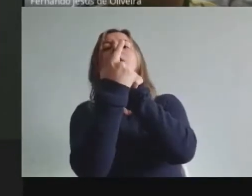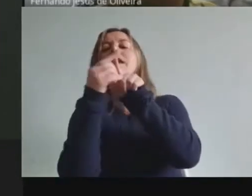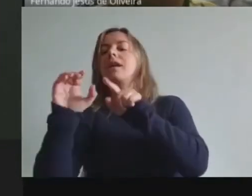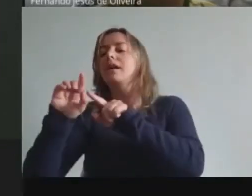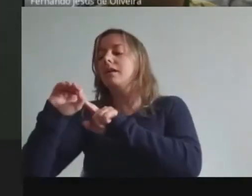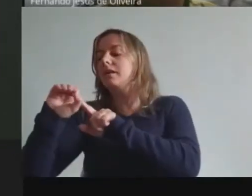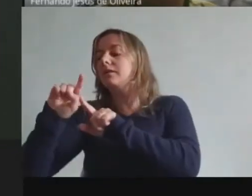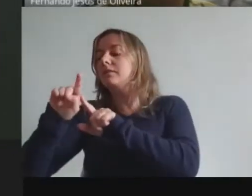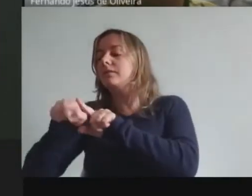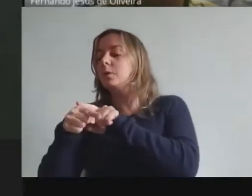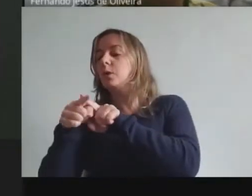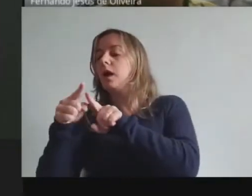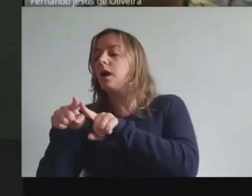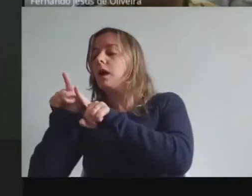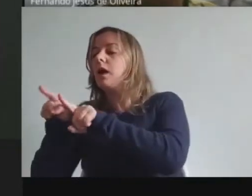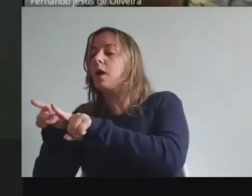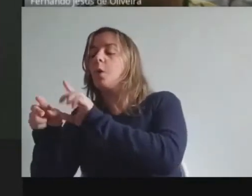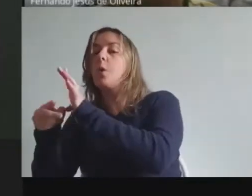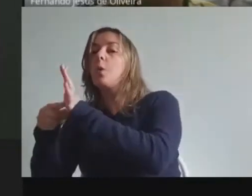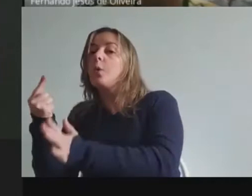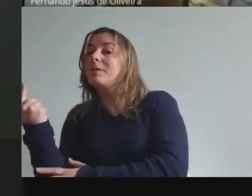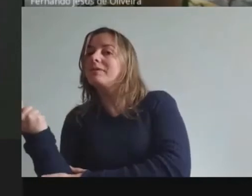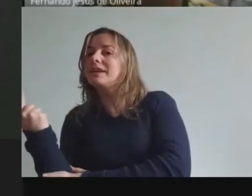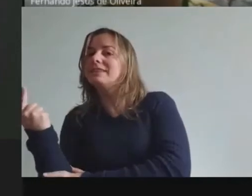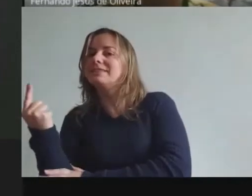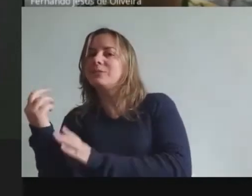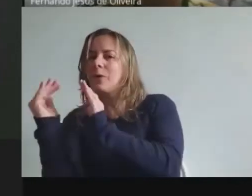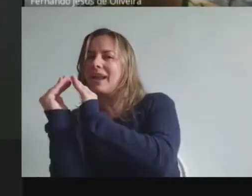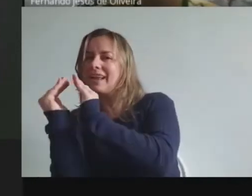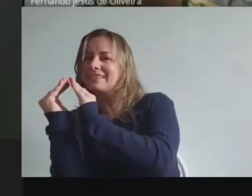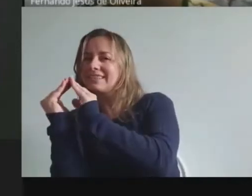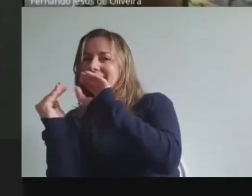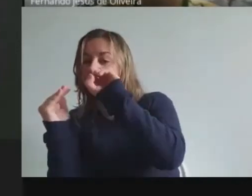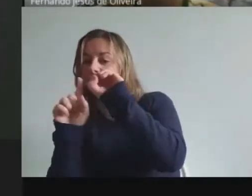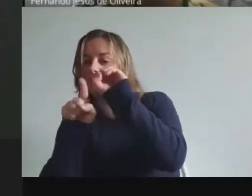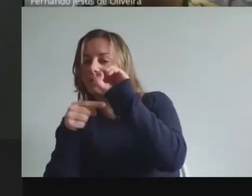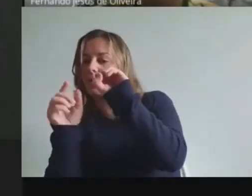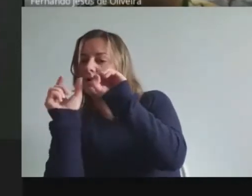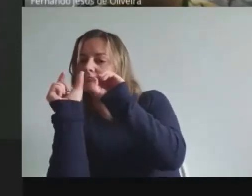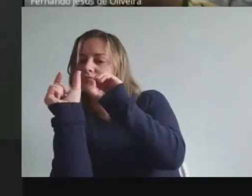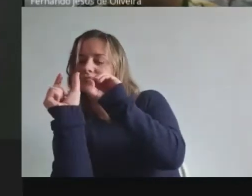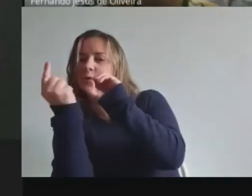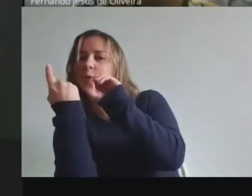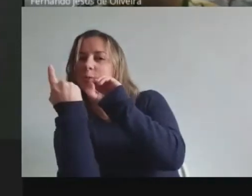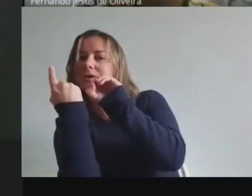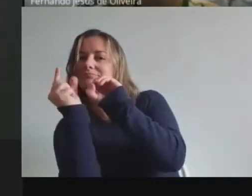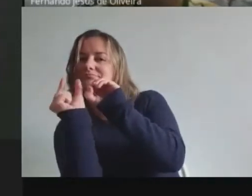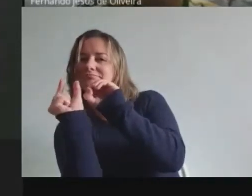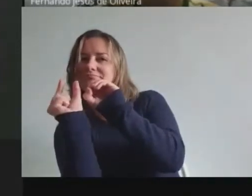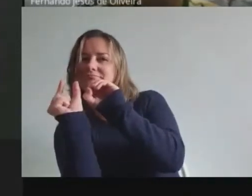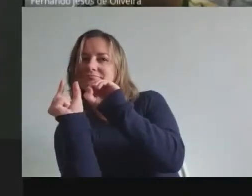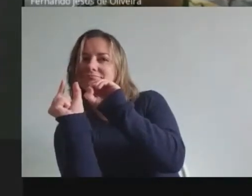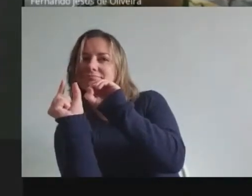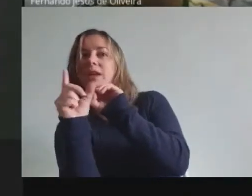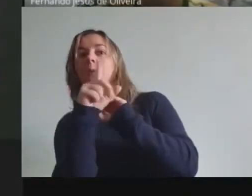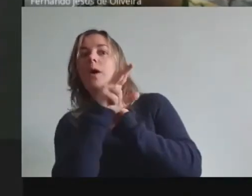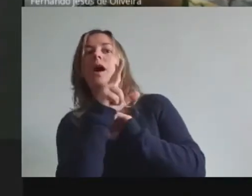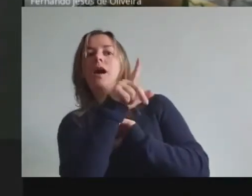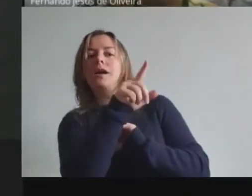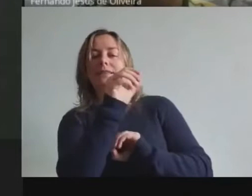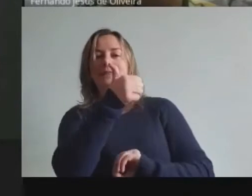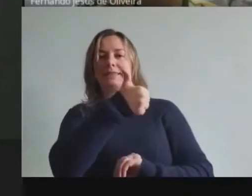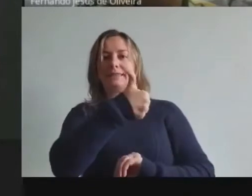elevado a menos 2, que seria 1 sobre 10 ao quadrado, 1 sobre 100, é 0,01, um centésimo,